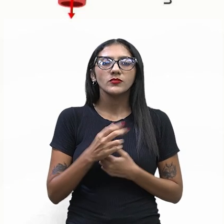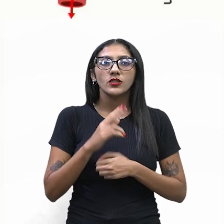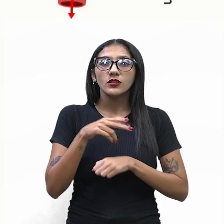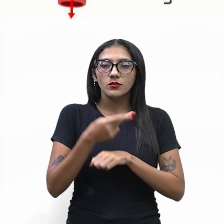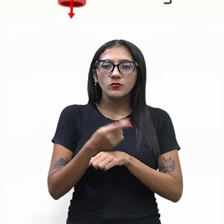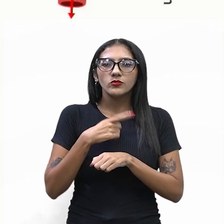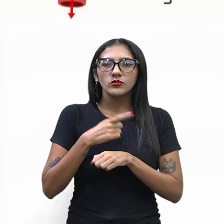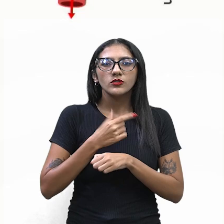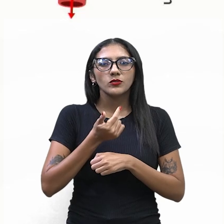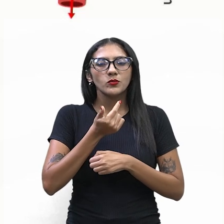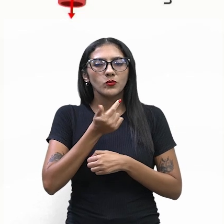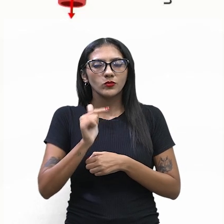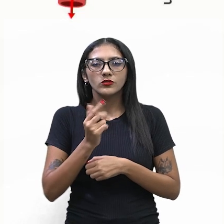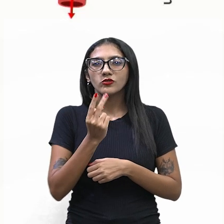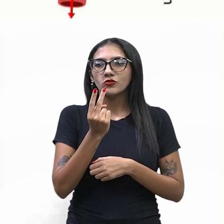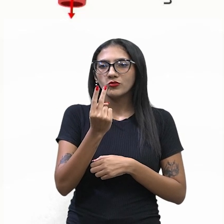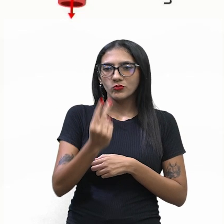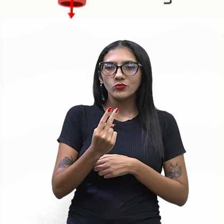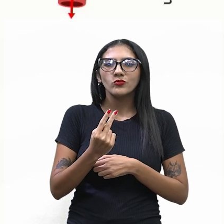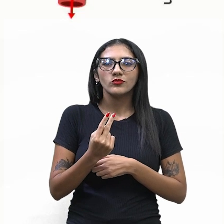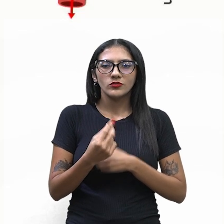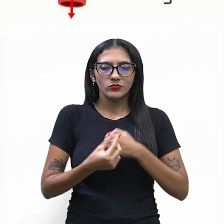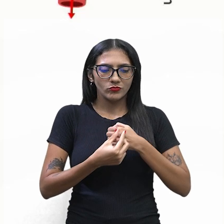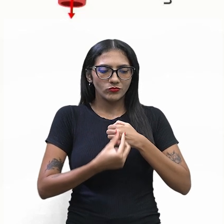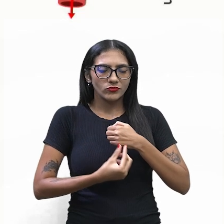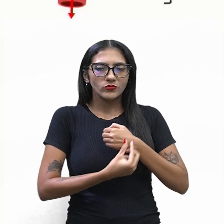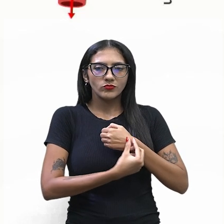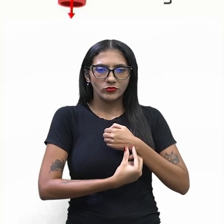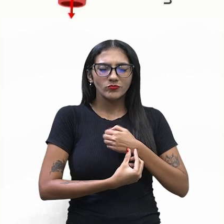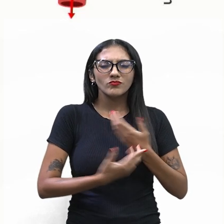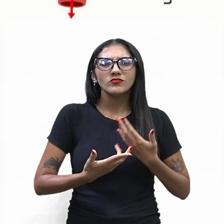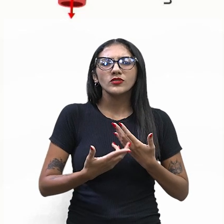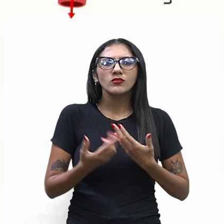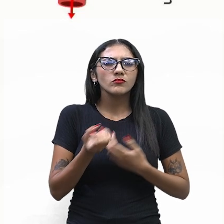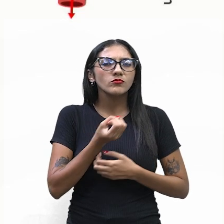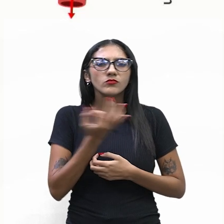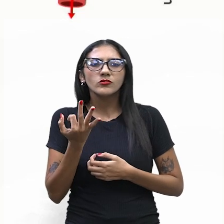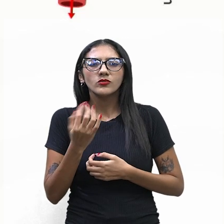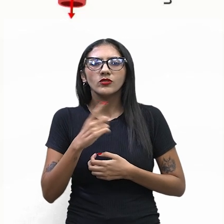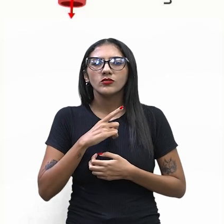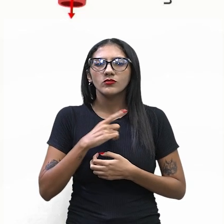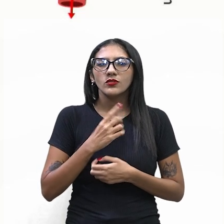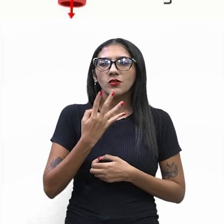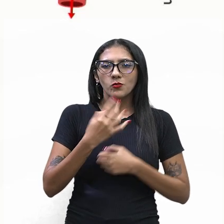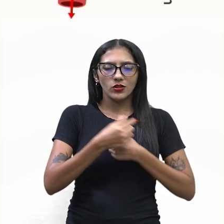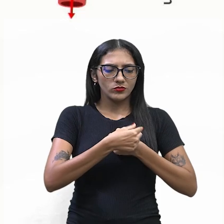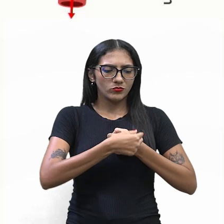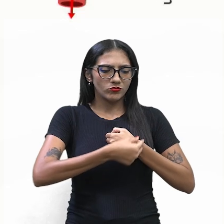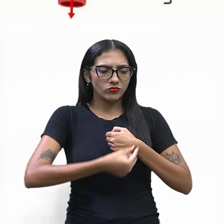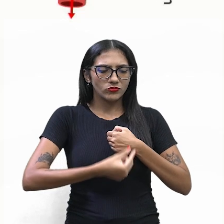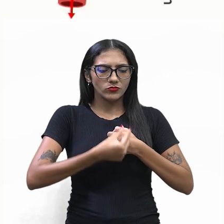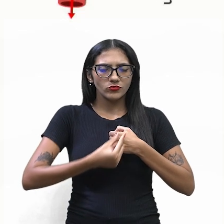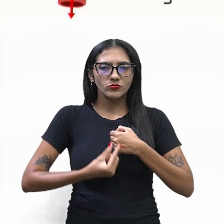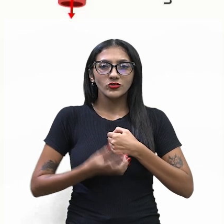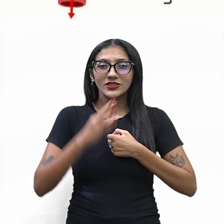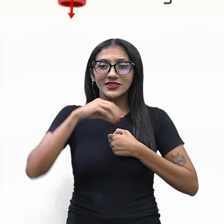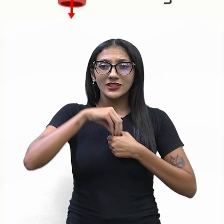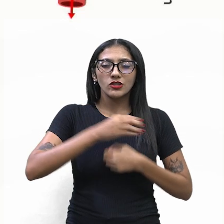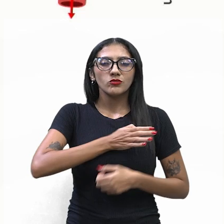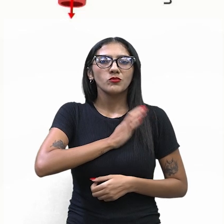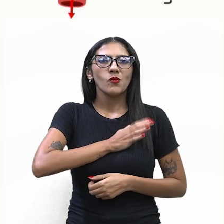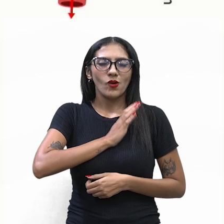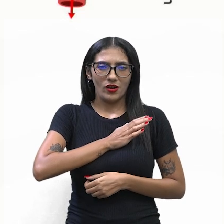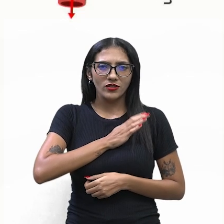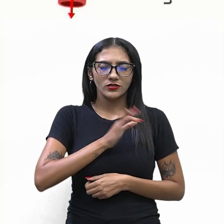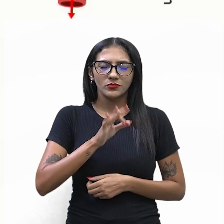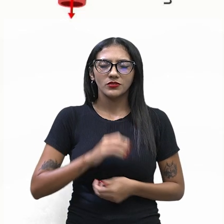outras 2 cavidades cardíacas, tá? Então, no total, nós temos aí 4 câmaras ou 4 cavidades